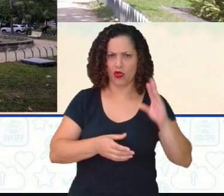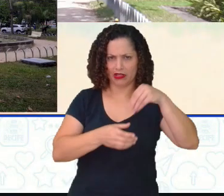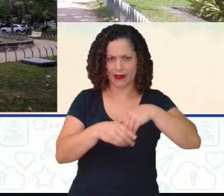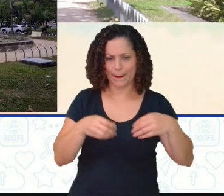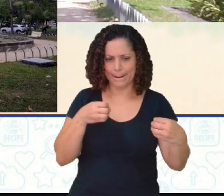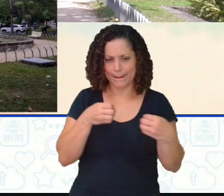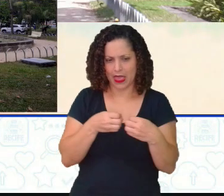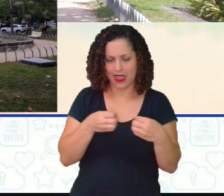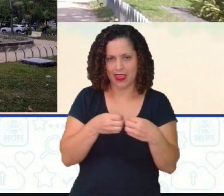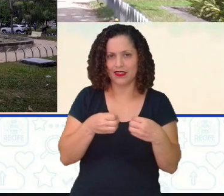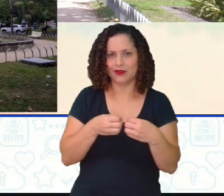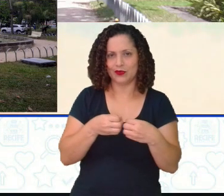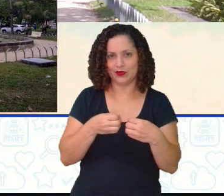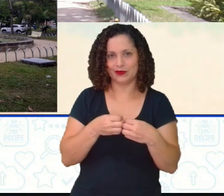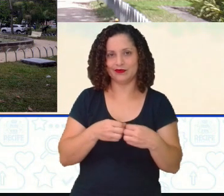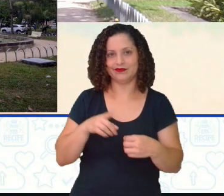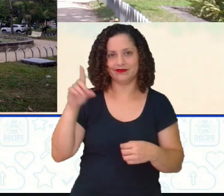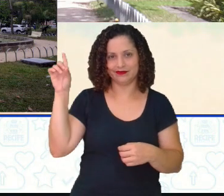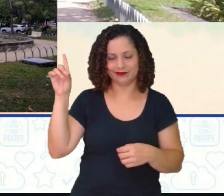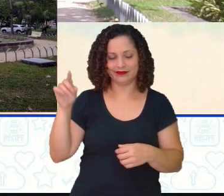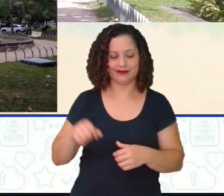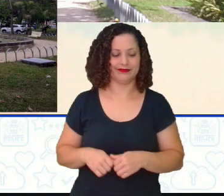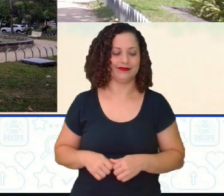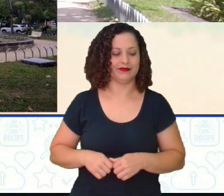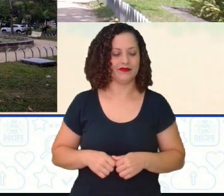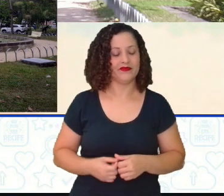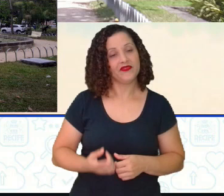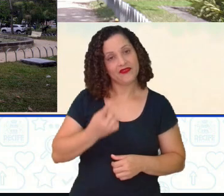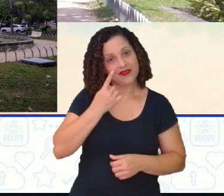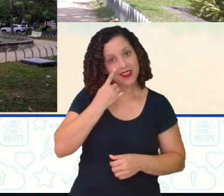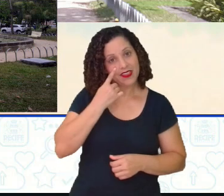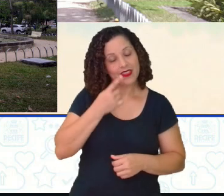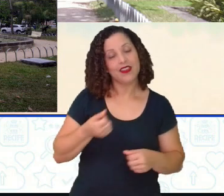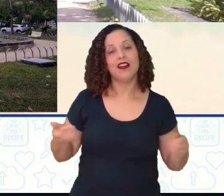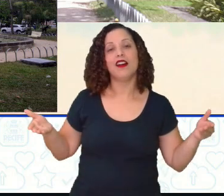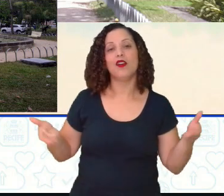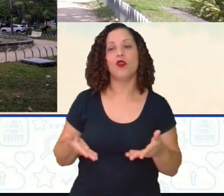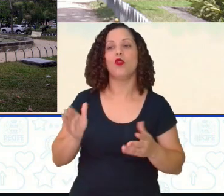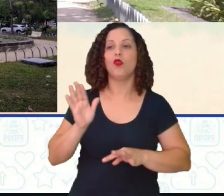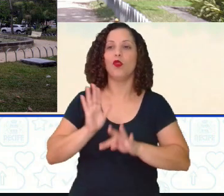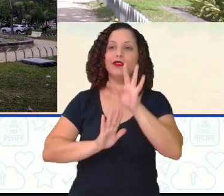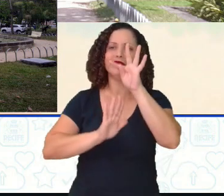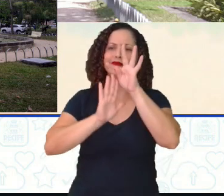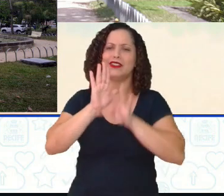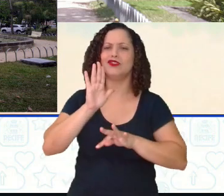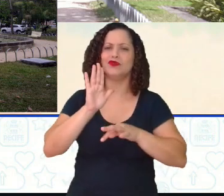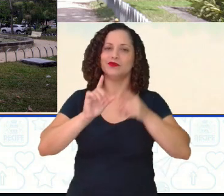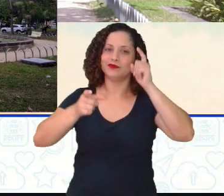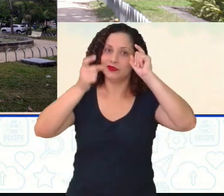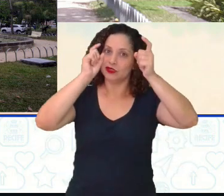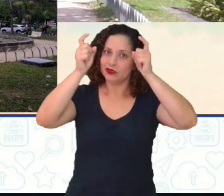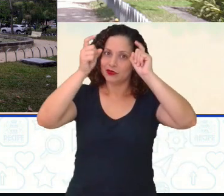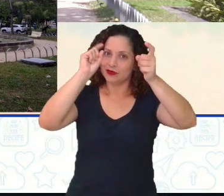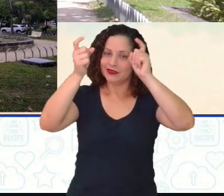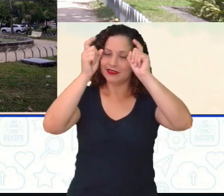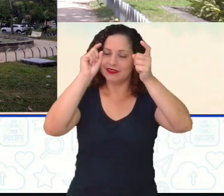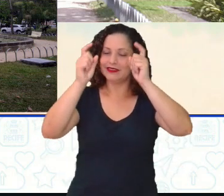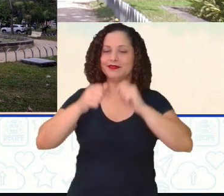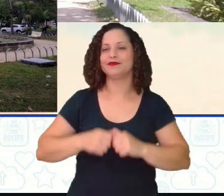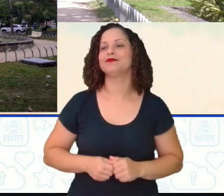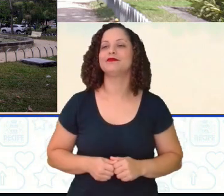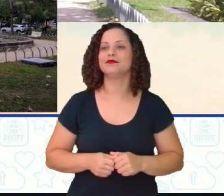que ele teve um capricho maior. Vejam o que é que eu trouxe em relação ao texto, depois a gente vai discutir as imagens.